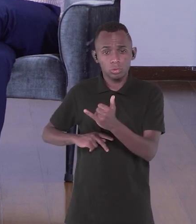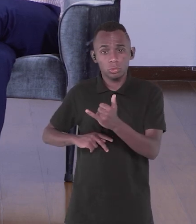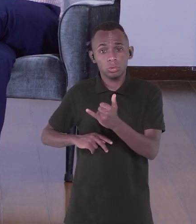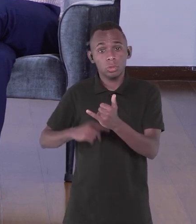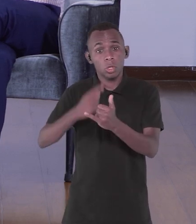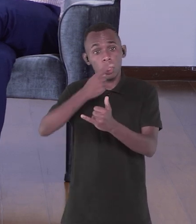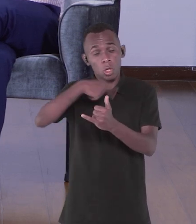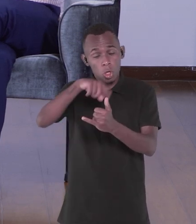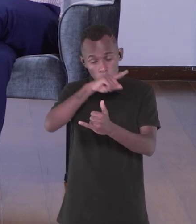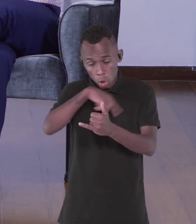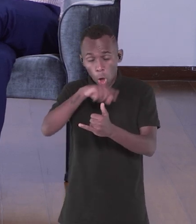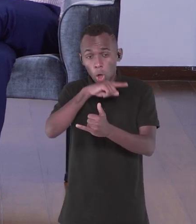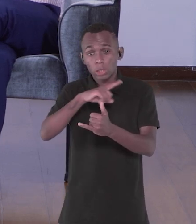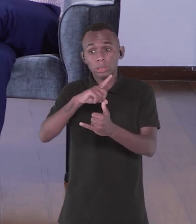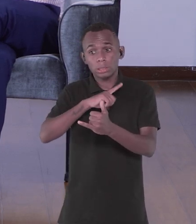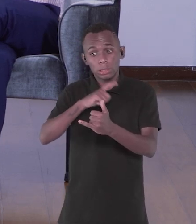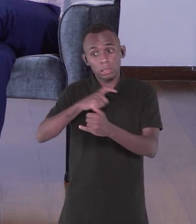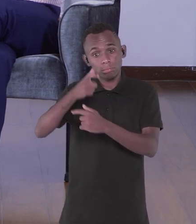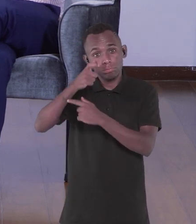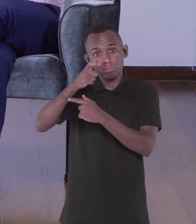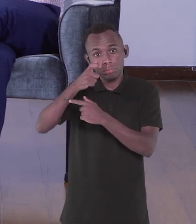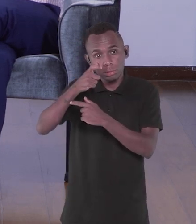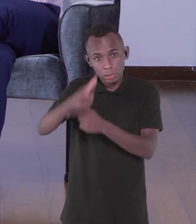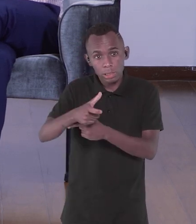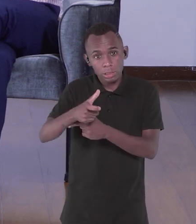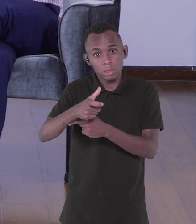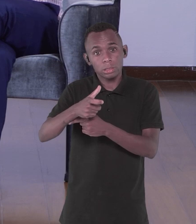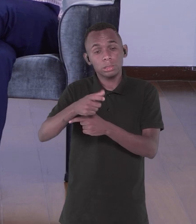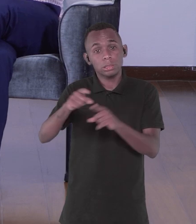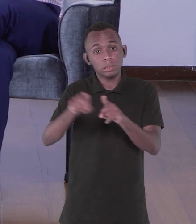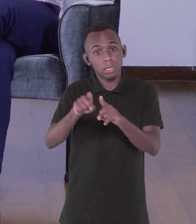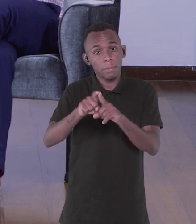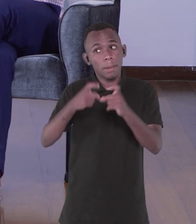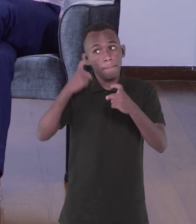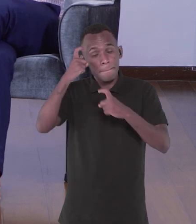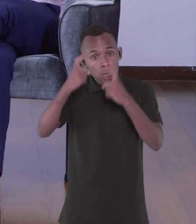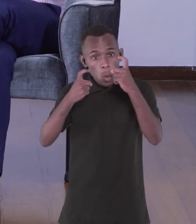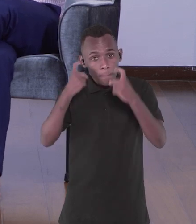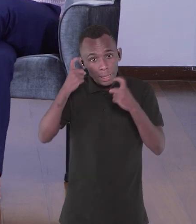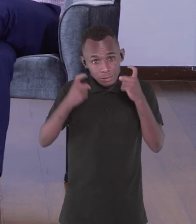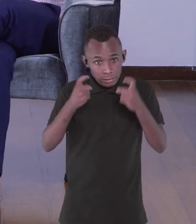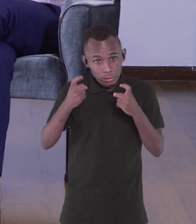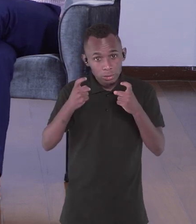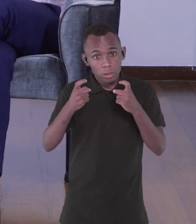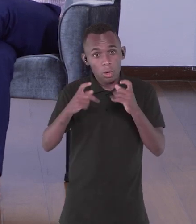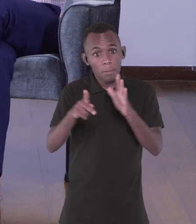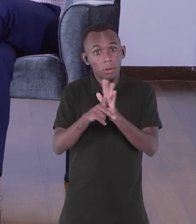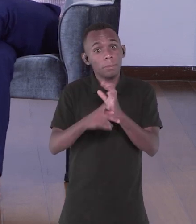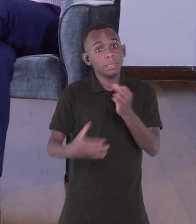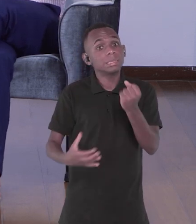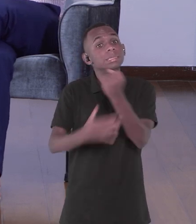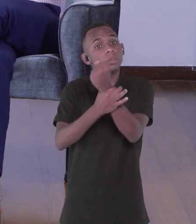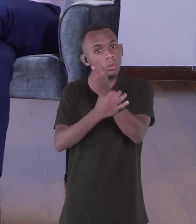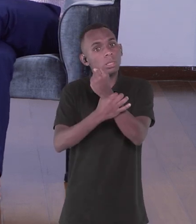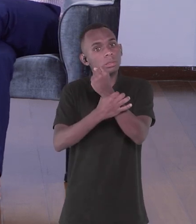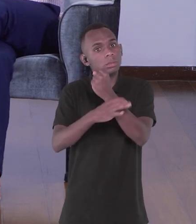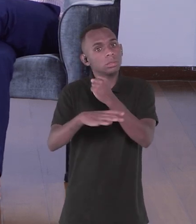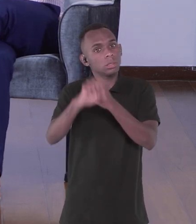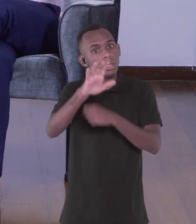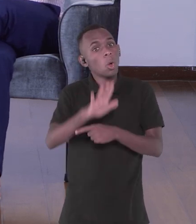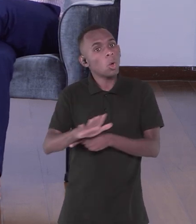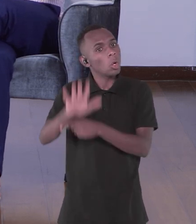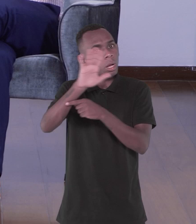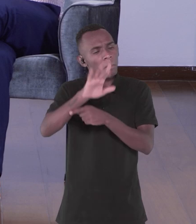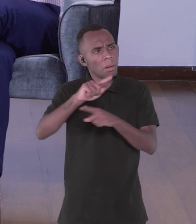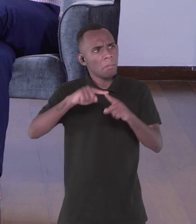que nós temos interesses legítimos e preocupações legítimas em relação à segurança. E não foi